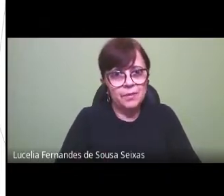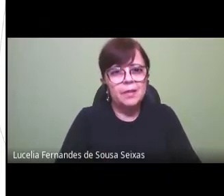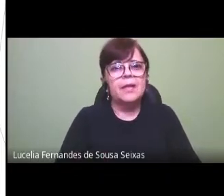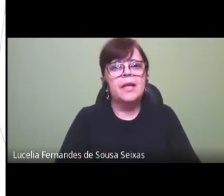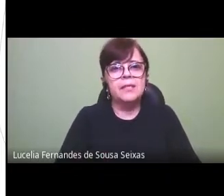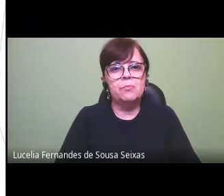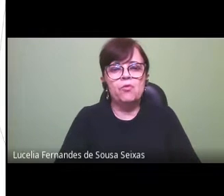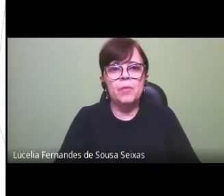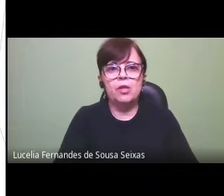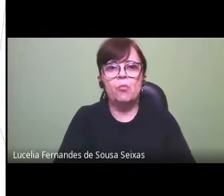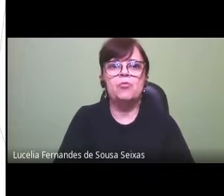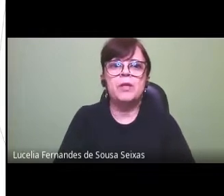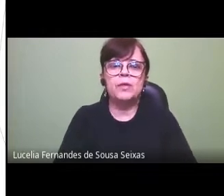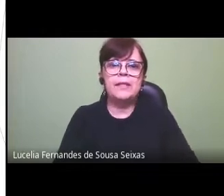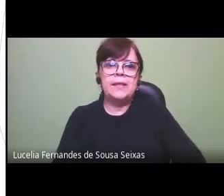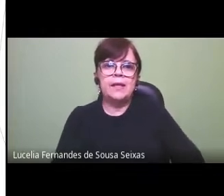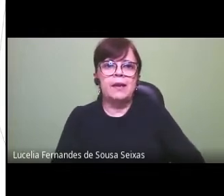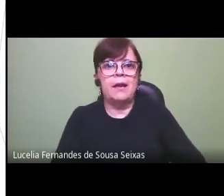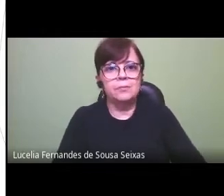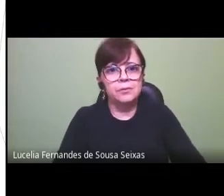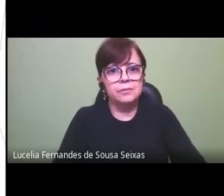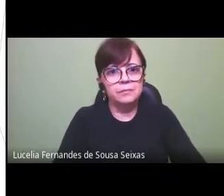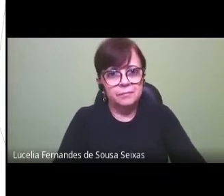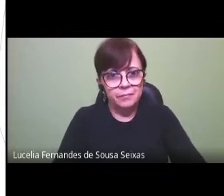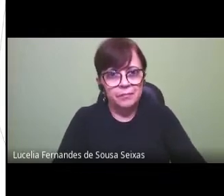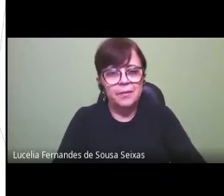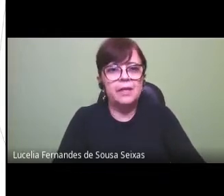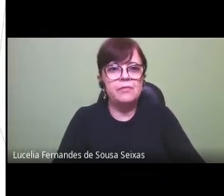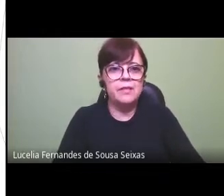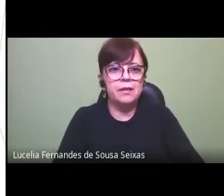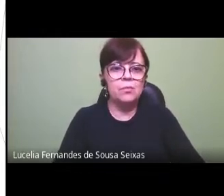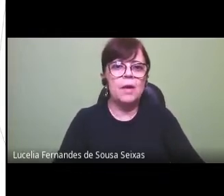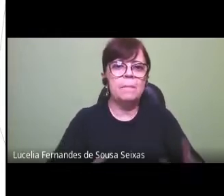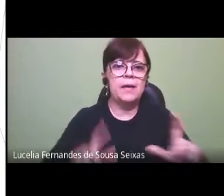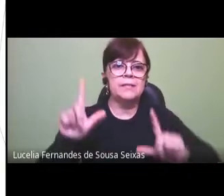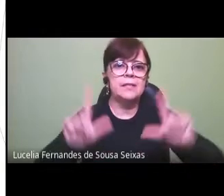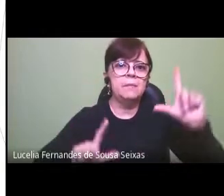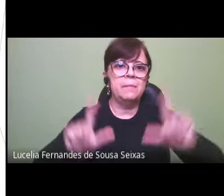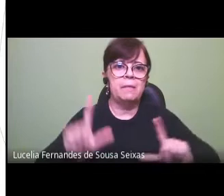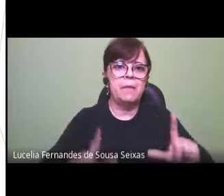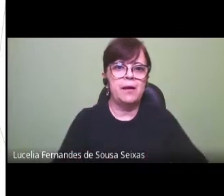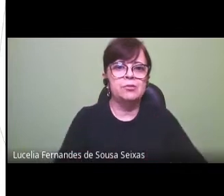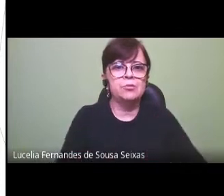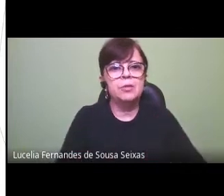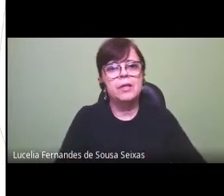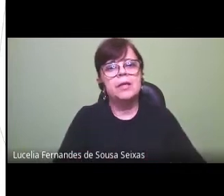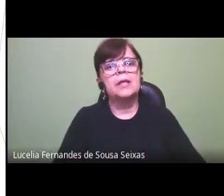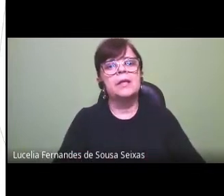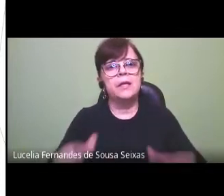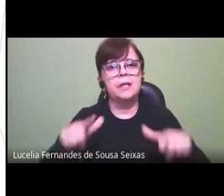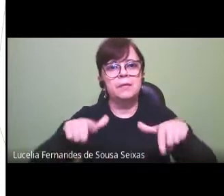televisão, esse movimento é um movimento intercalado. Televisão é para cima e para